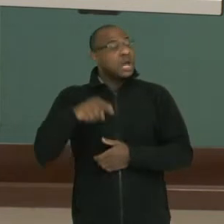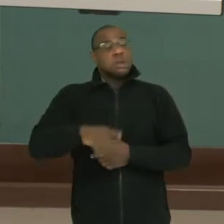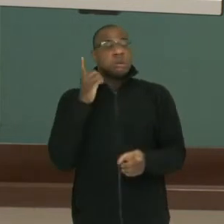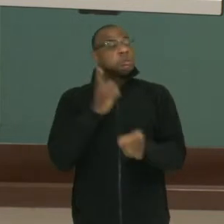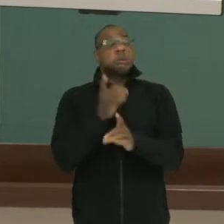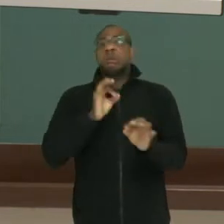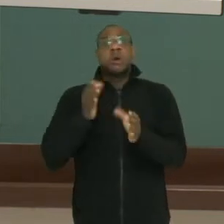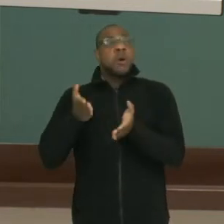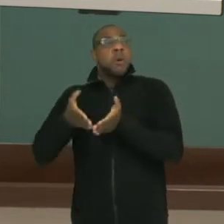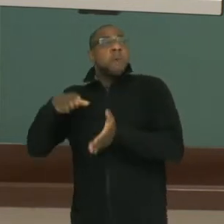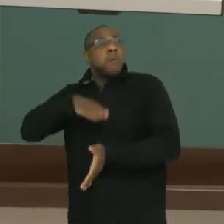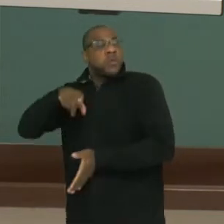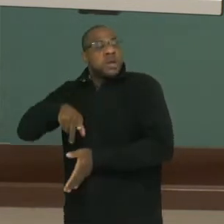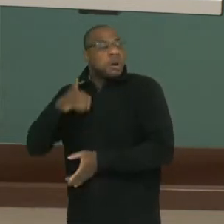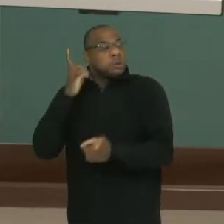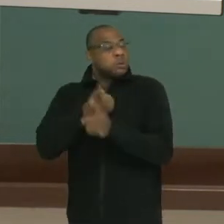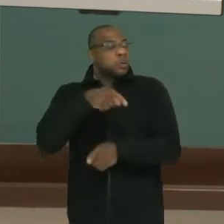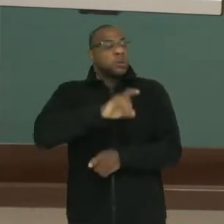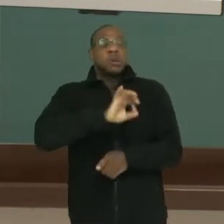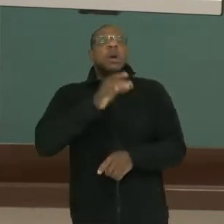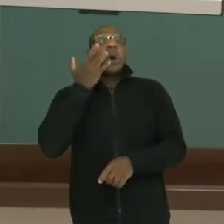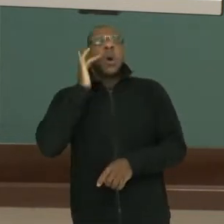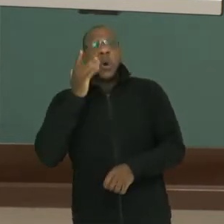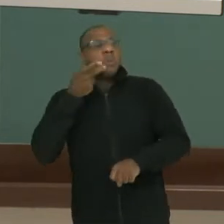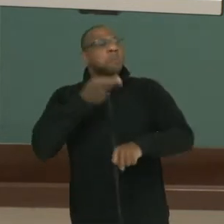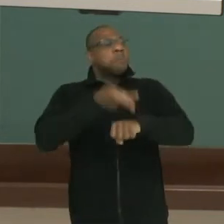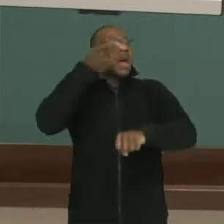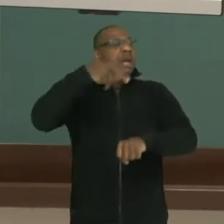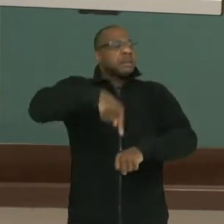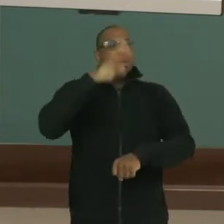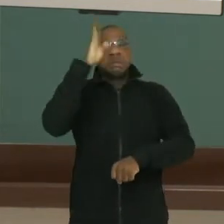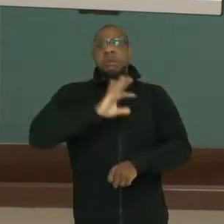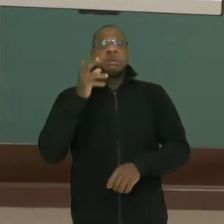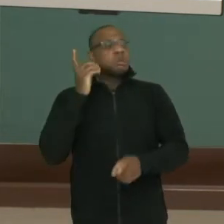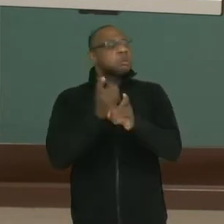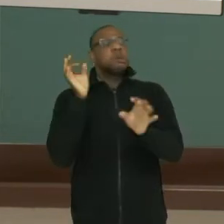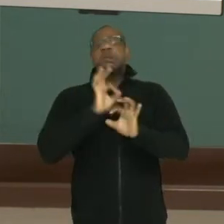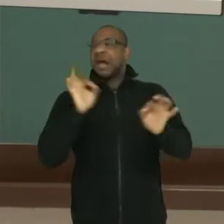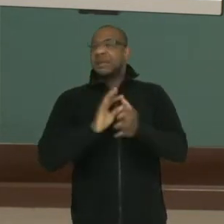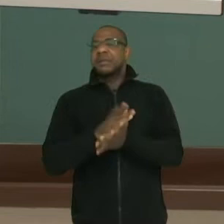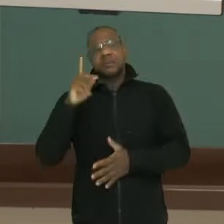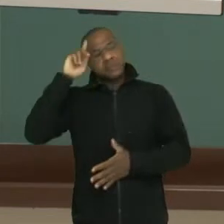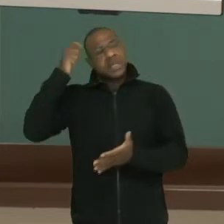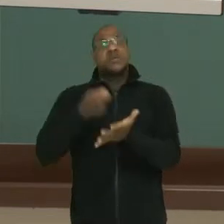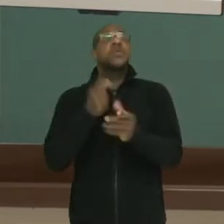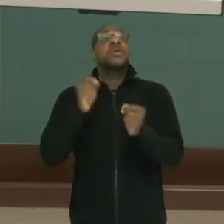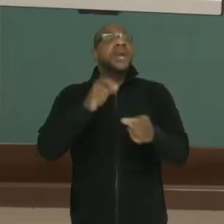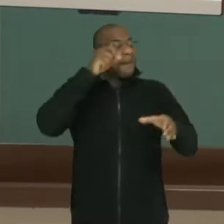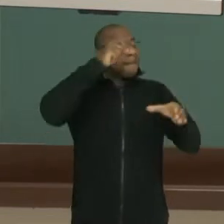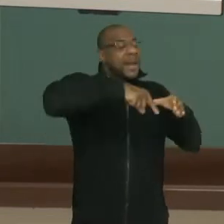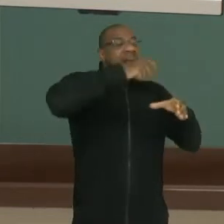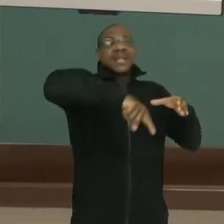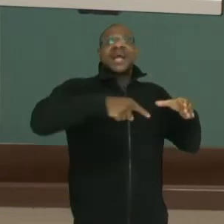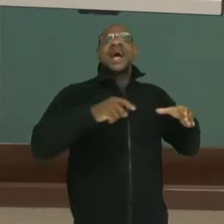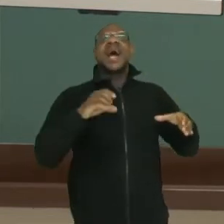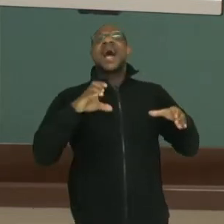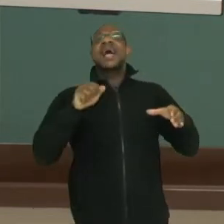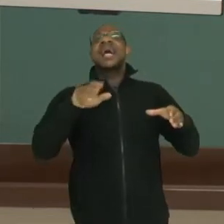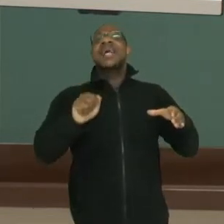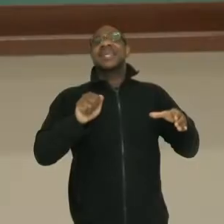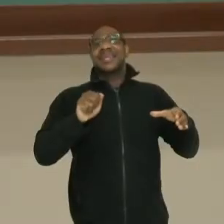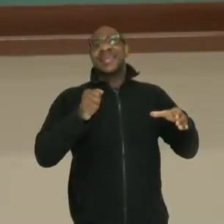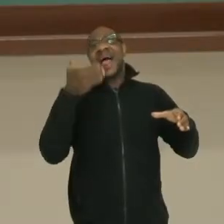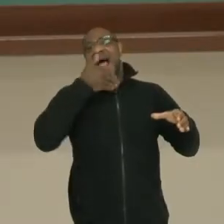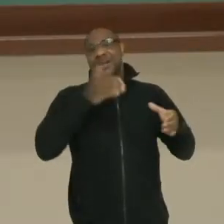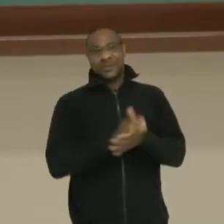o açúcar e começaram a montar então esse aparato todo para a produção. Veja, o engenho